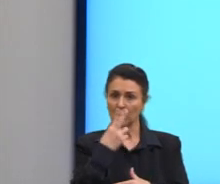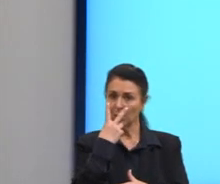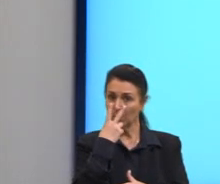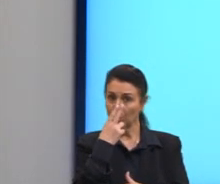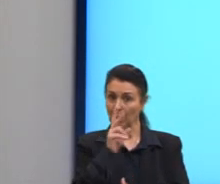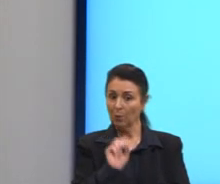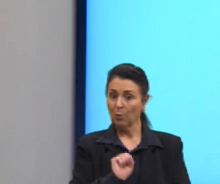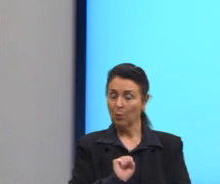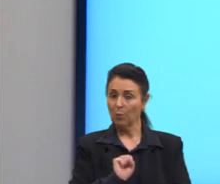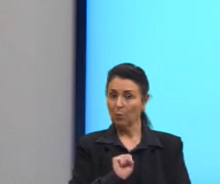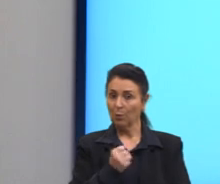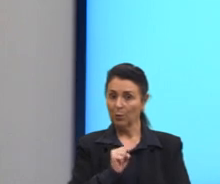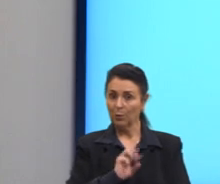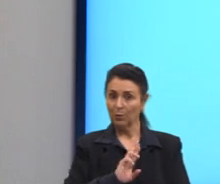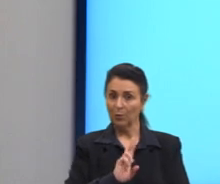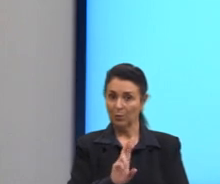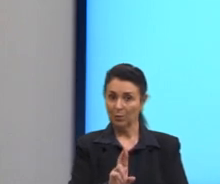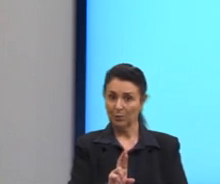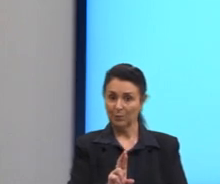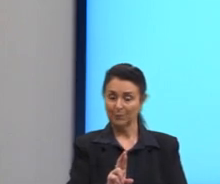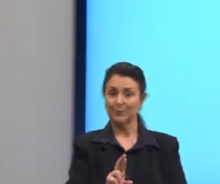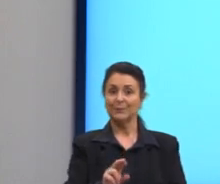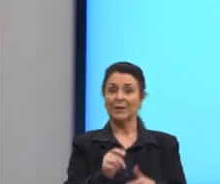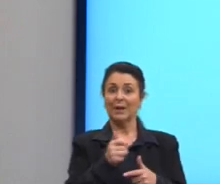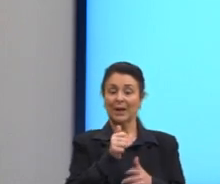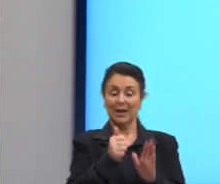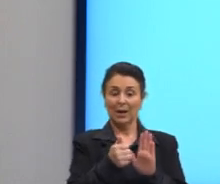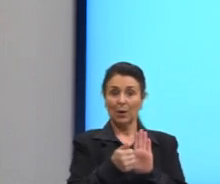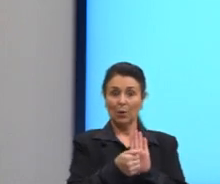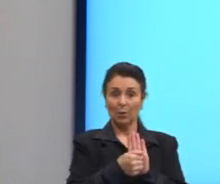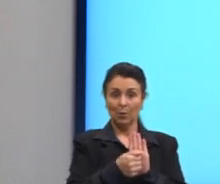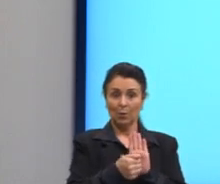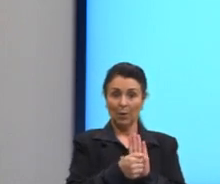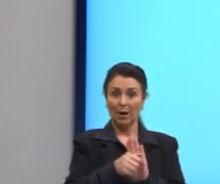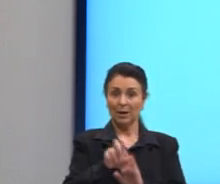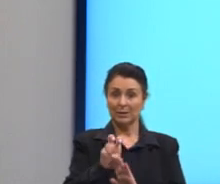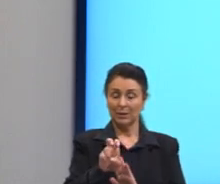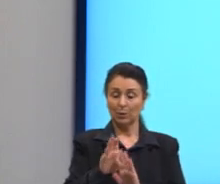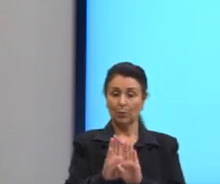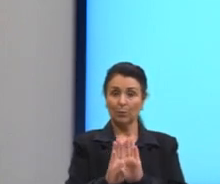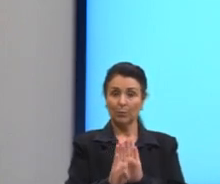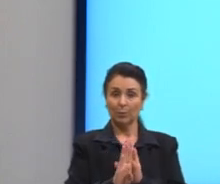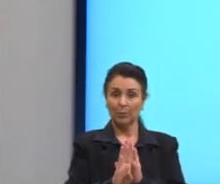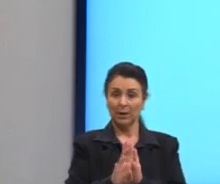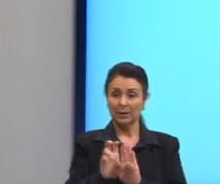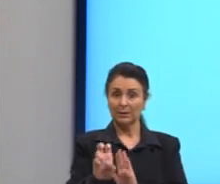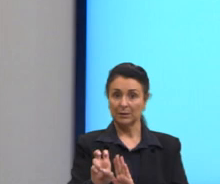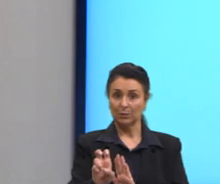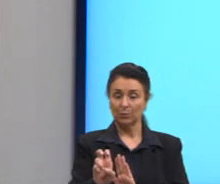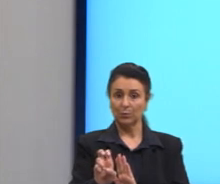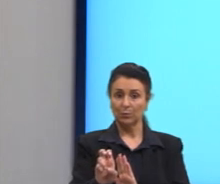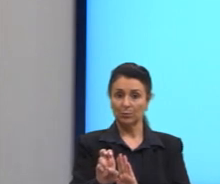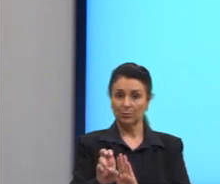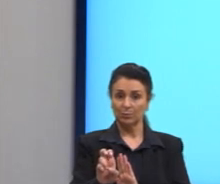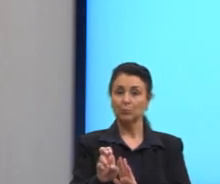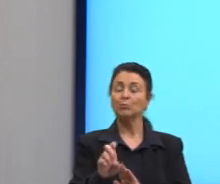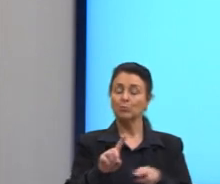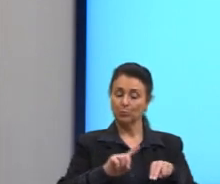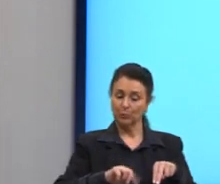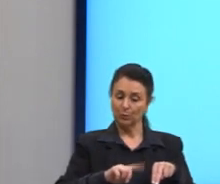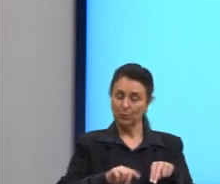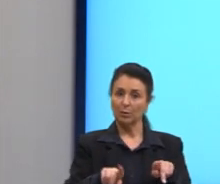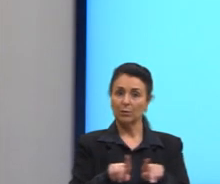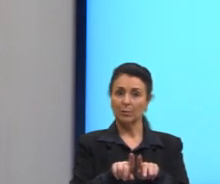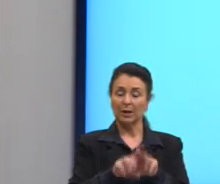Então letra A = 5 é um número natural letra B = 5 é um número natural